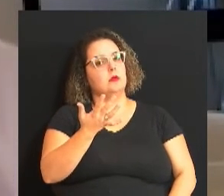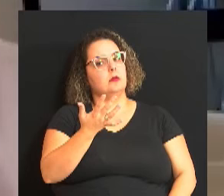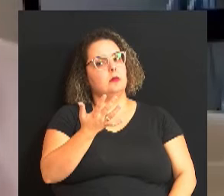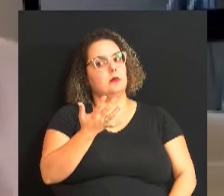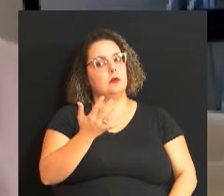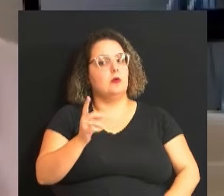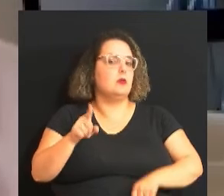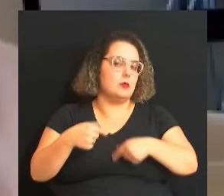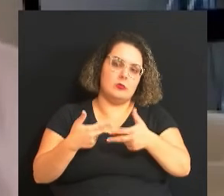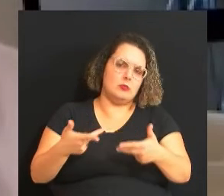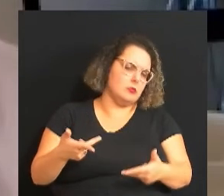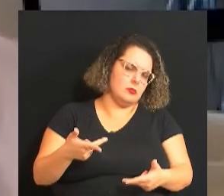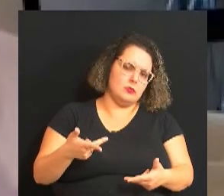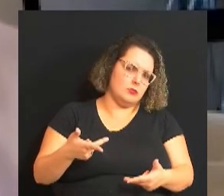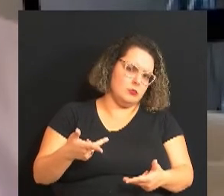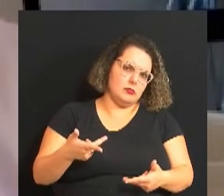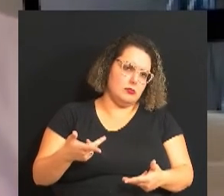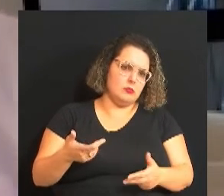certeza absoluta que ele vai sair